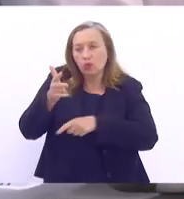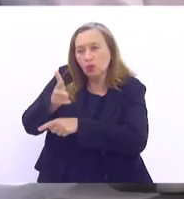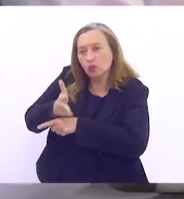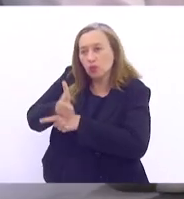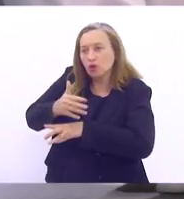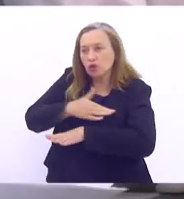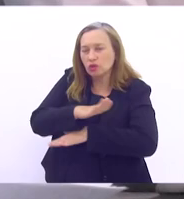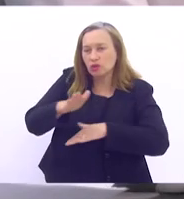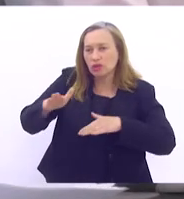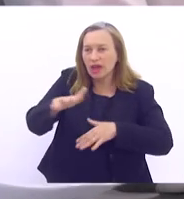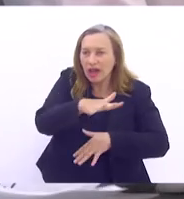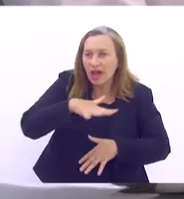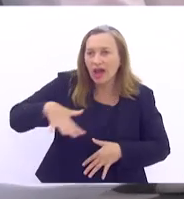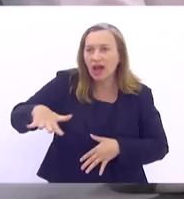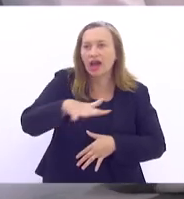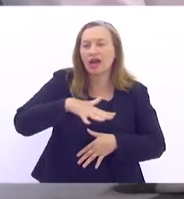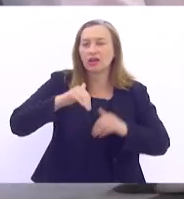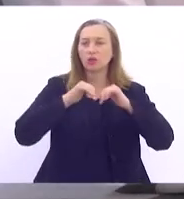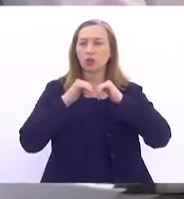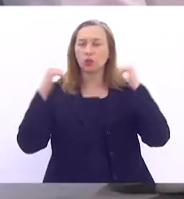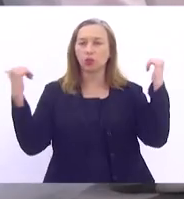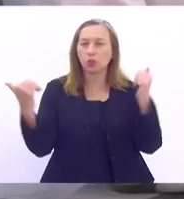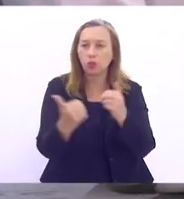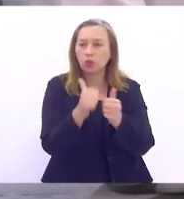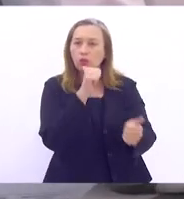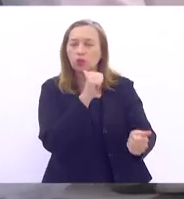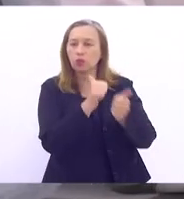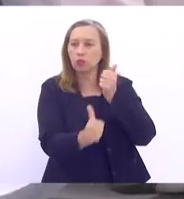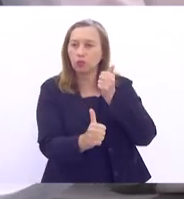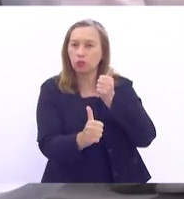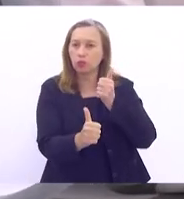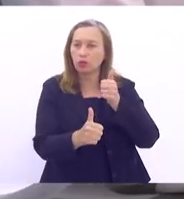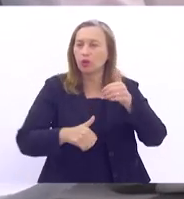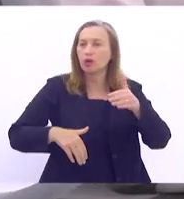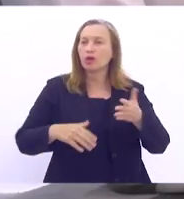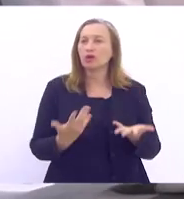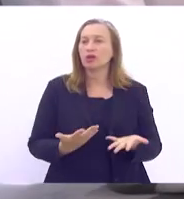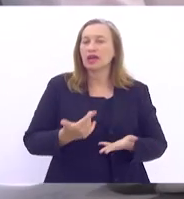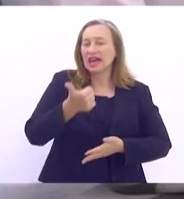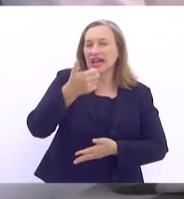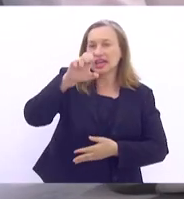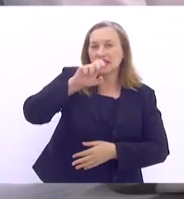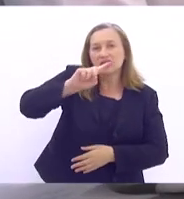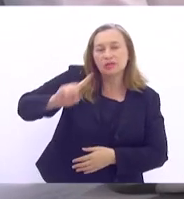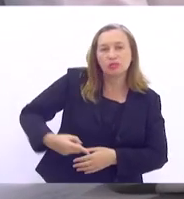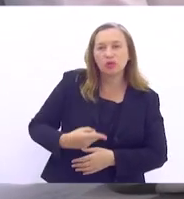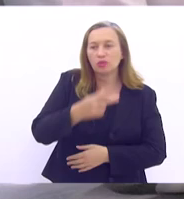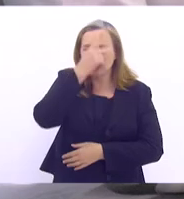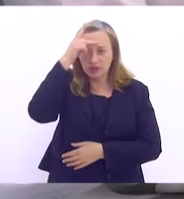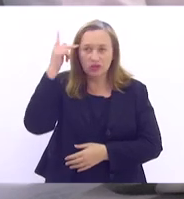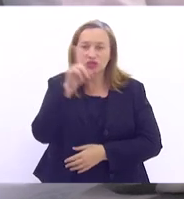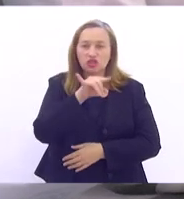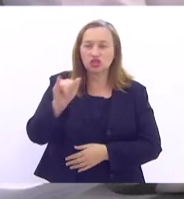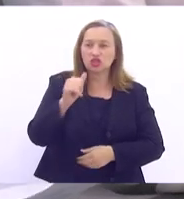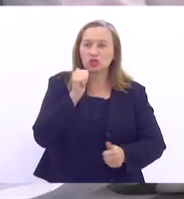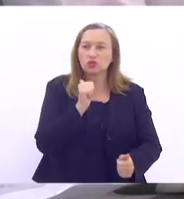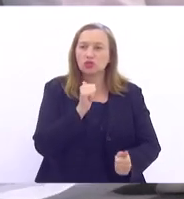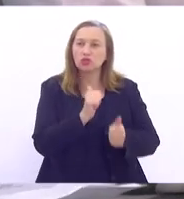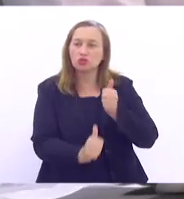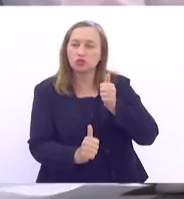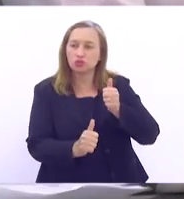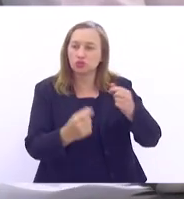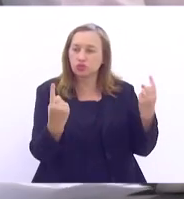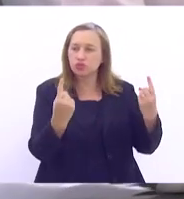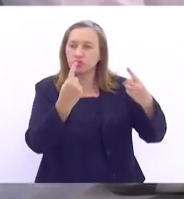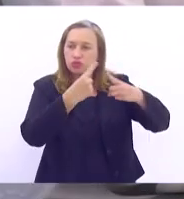toda a área de uso comum dos estádios de futebol com capacidade superior a 15 mil pessoas nos dias de jogos de futebol no